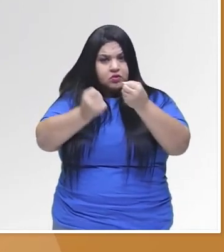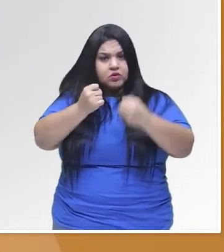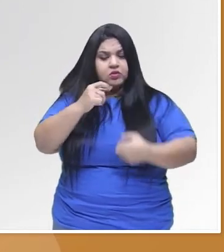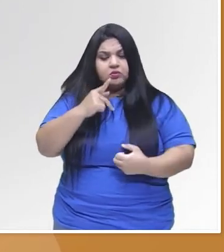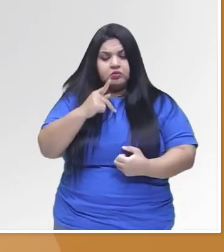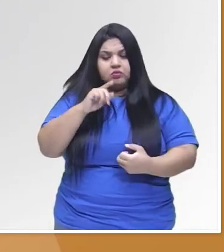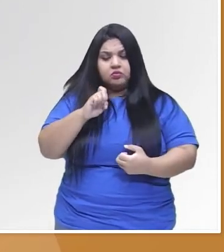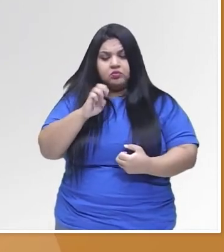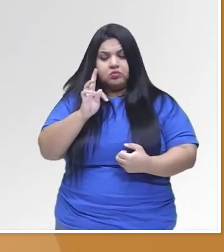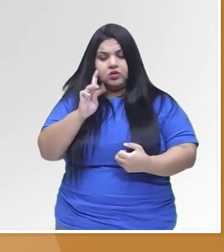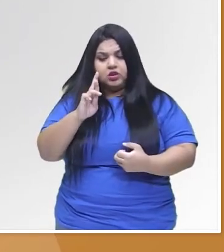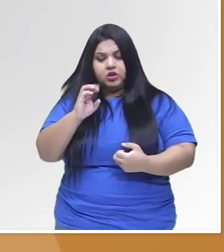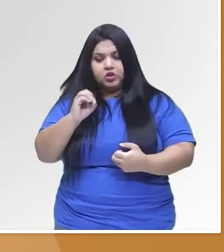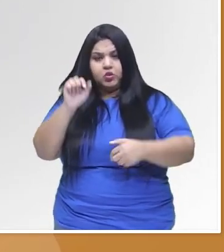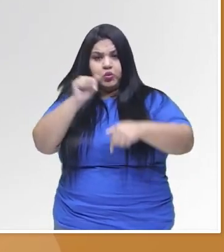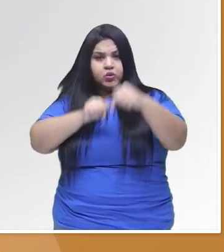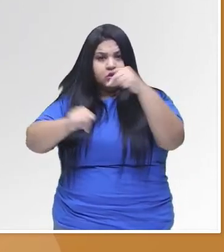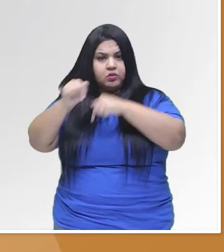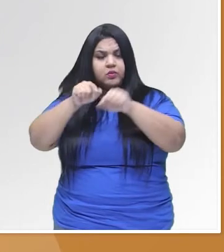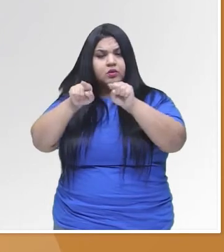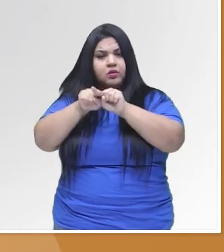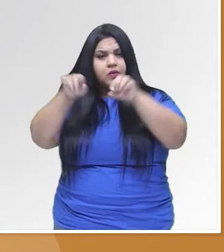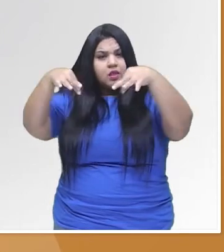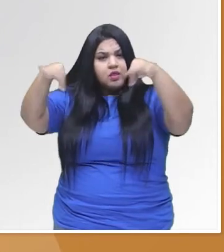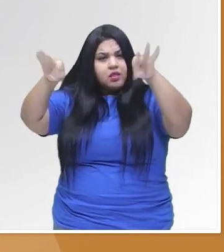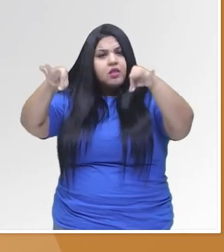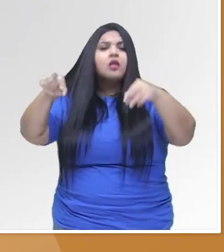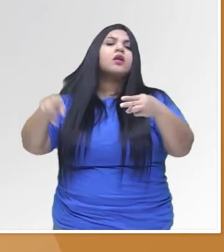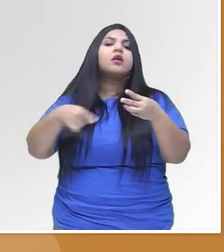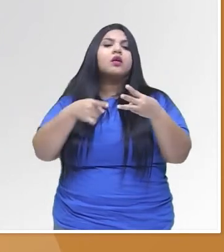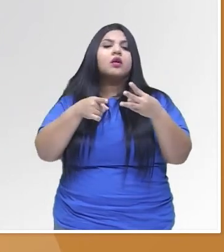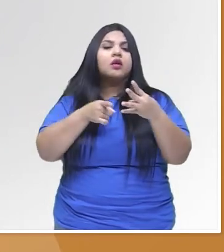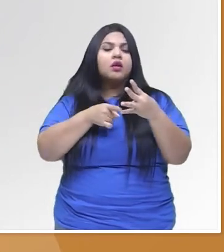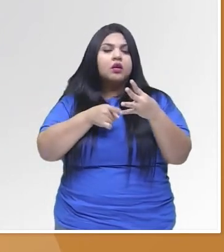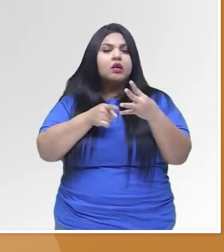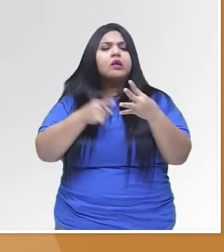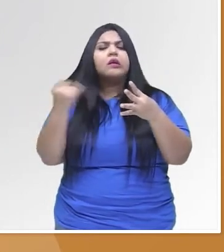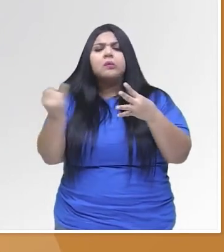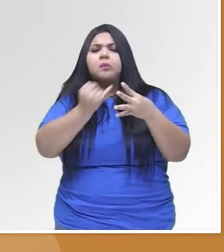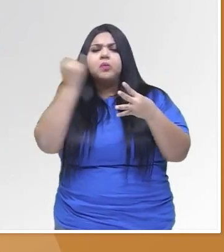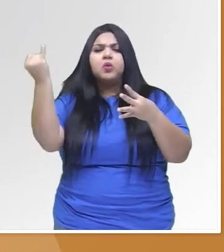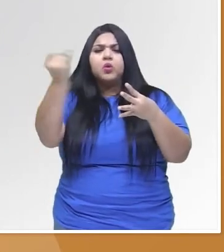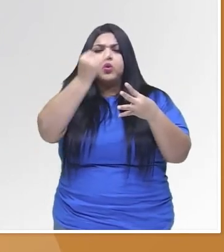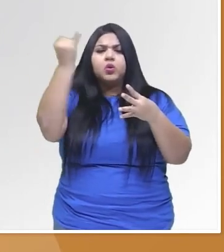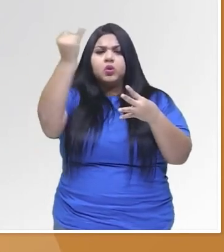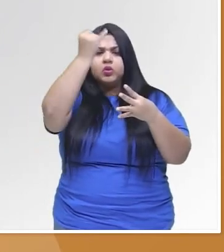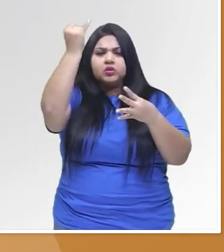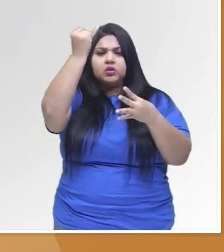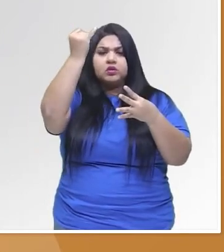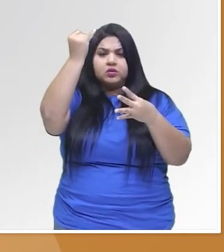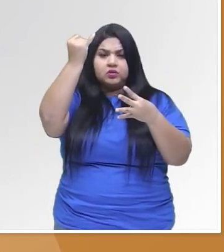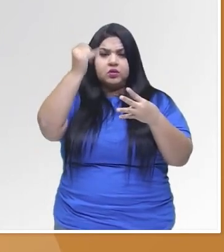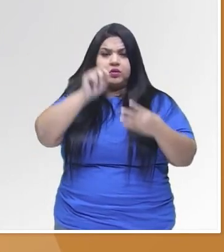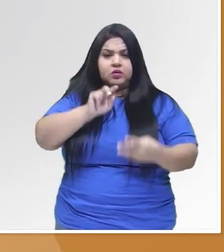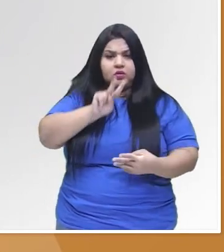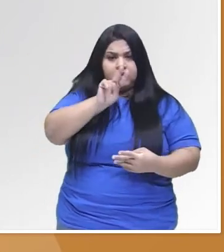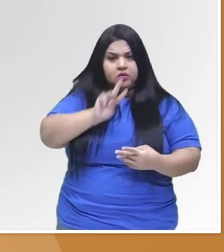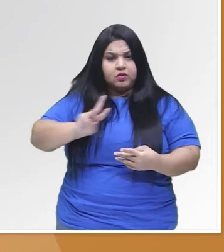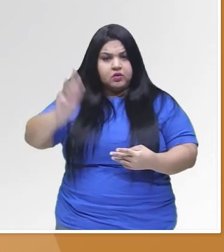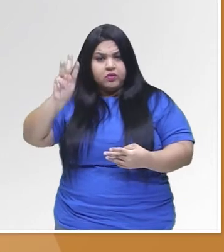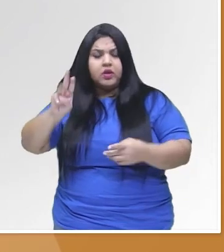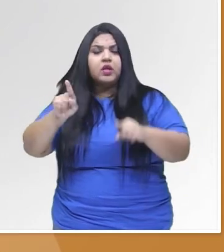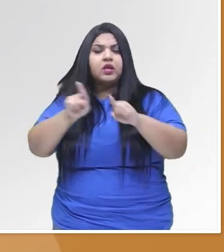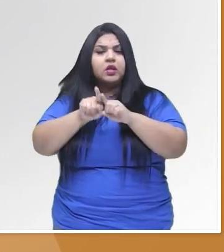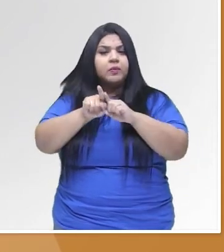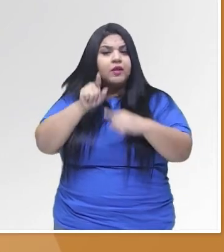e têxtil. Na região central, nós vamos ver importantes empresas, tá? Como a Volkswagen, a Faber-Castell